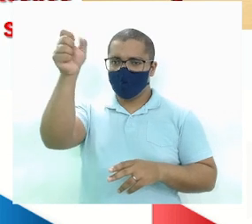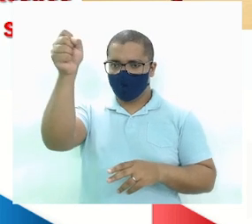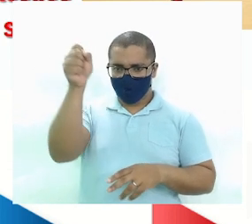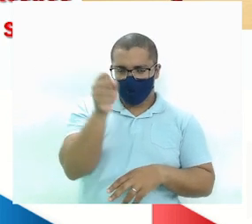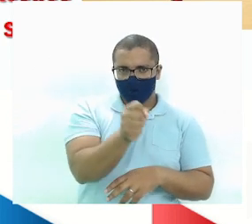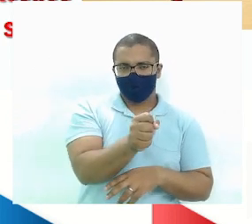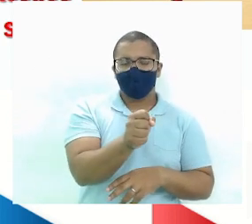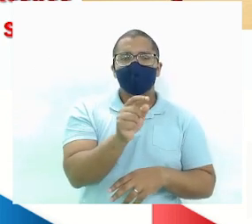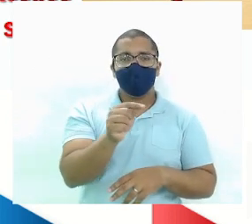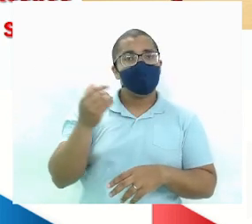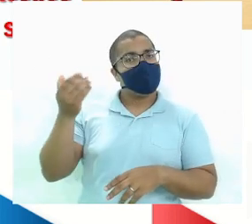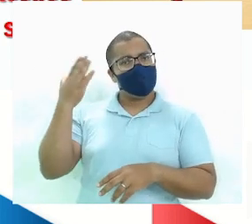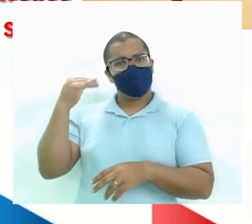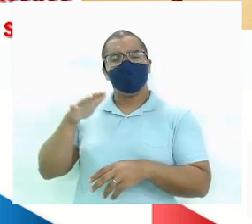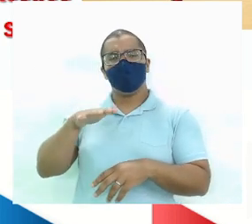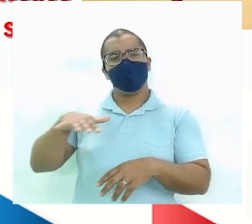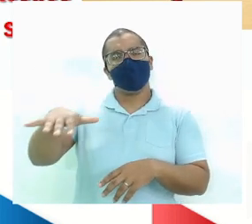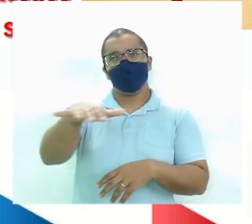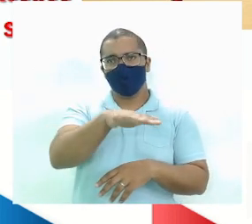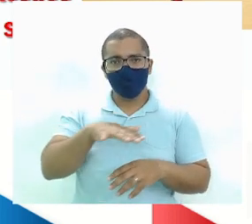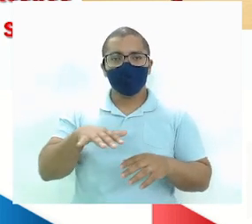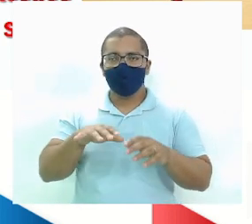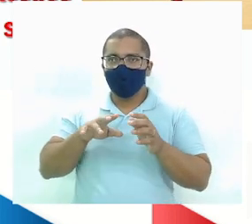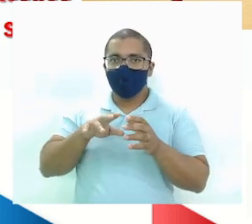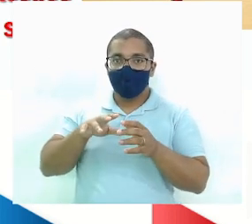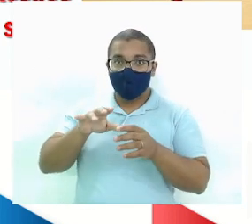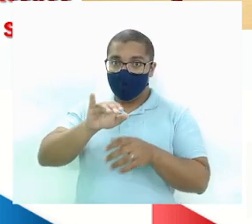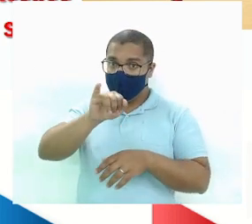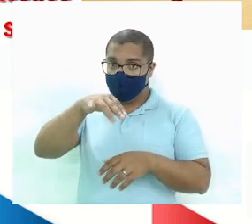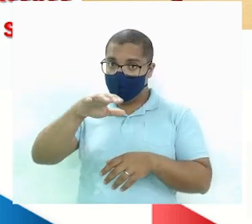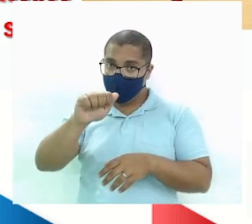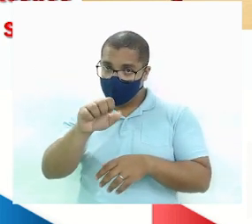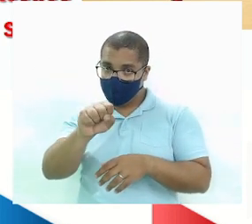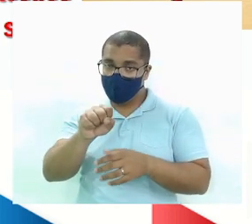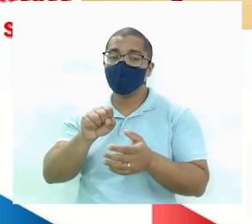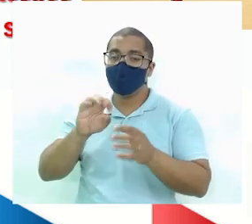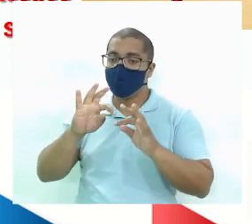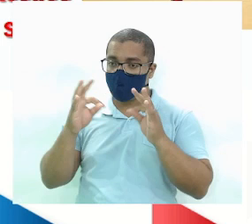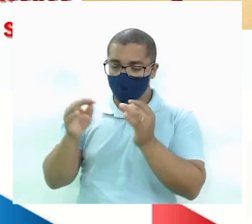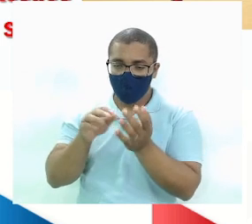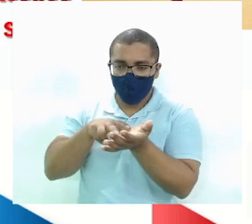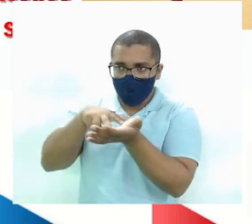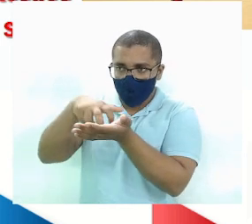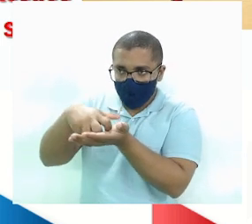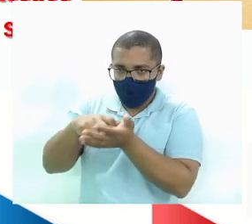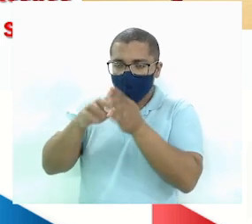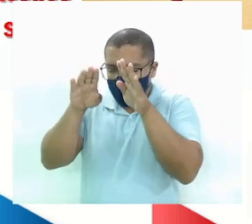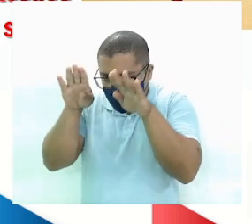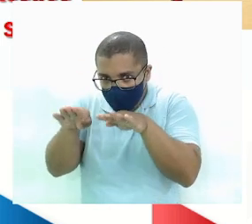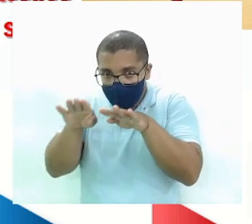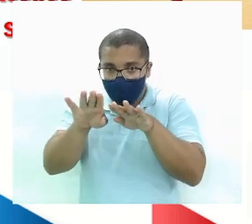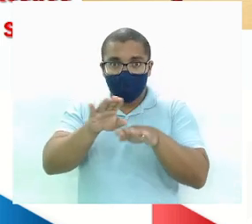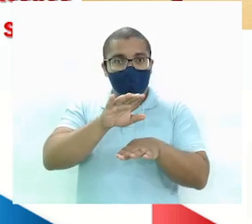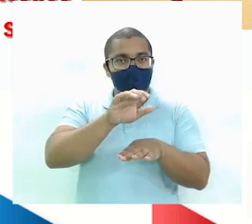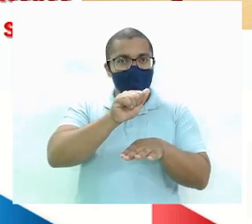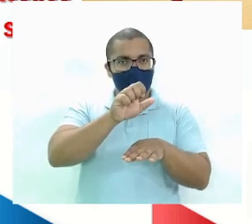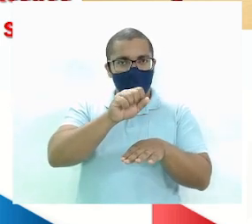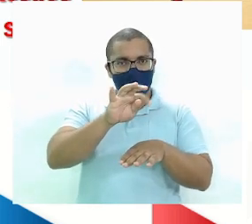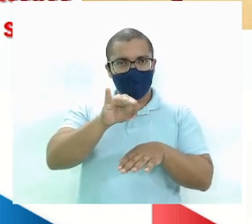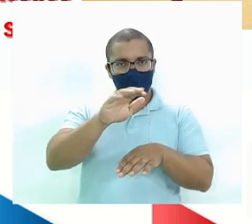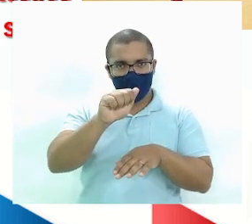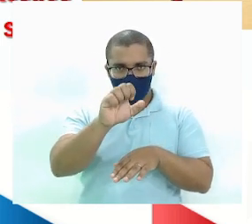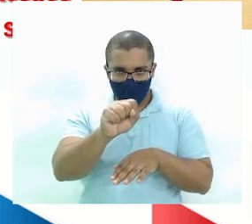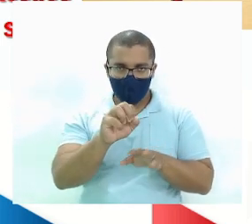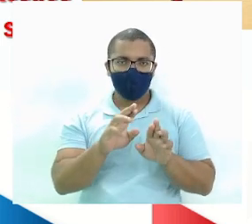do Inca, que você viu que era um deus, que era considerado uma divindade, como na cultura Inca e Maia. No entanto, seu poder